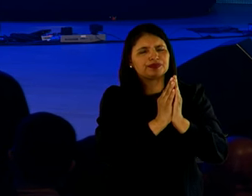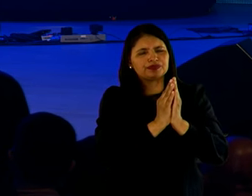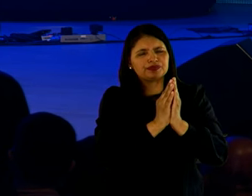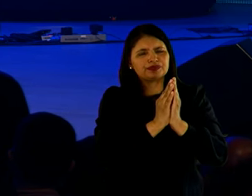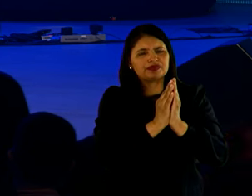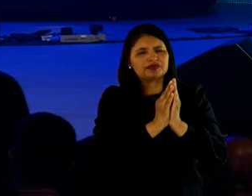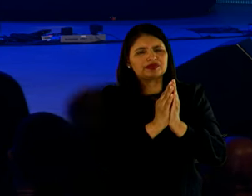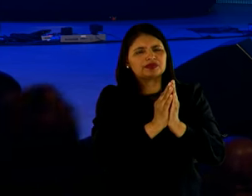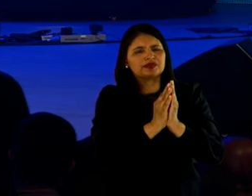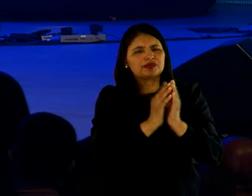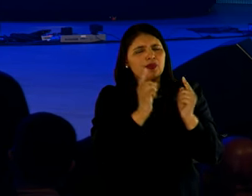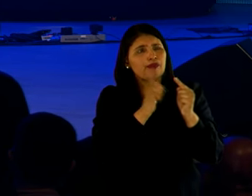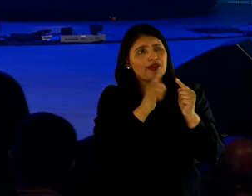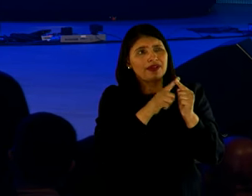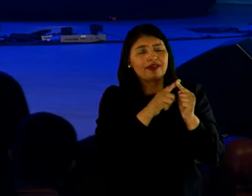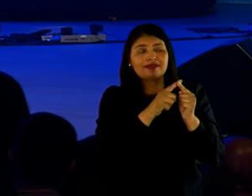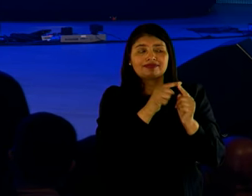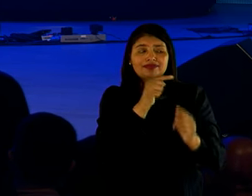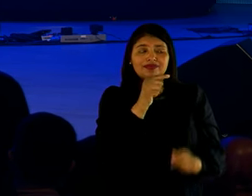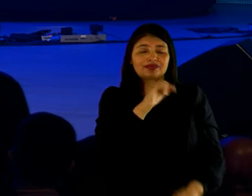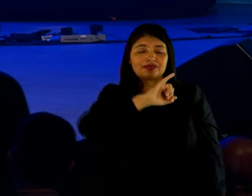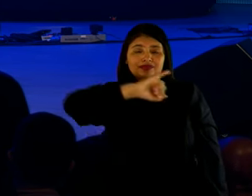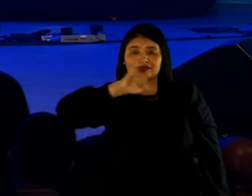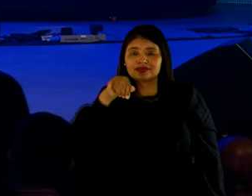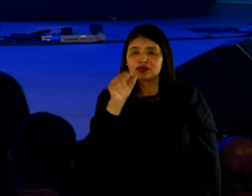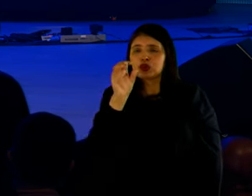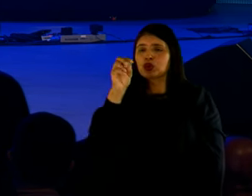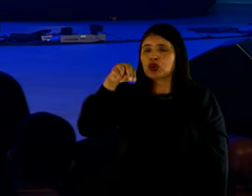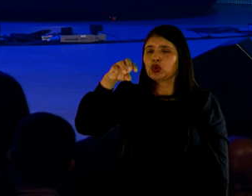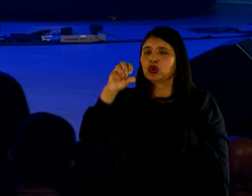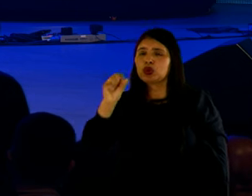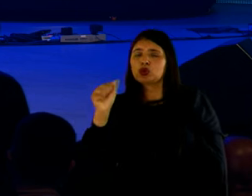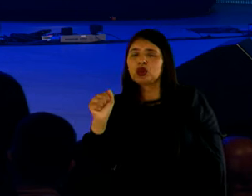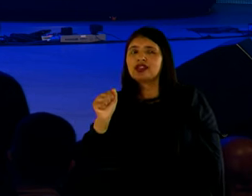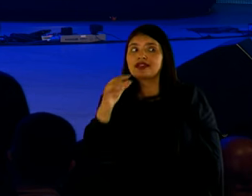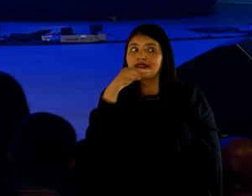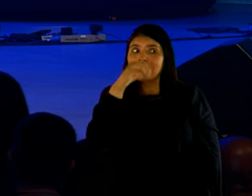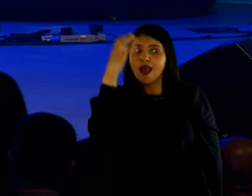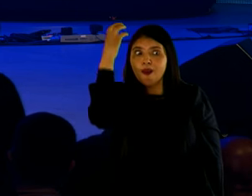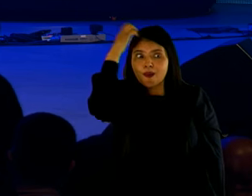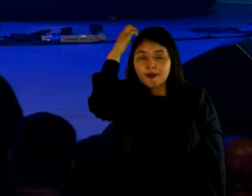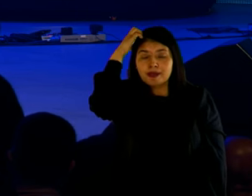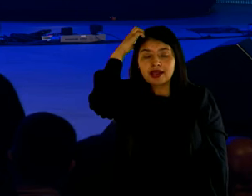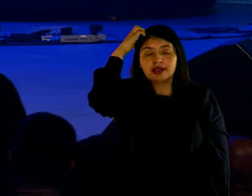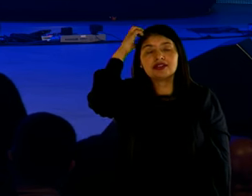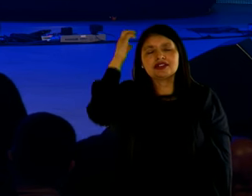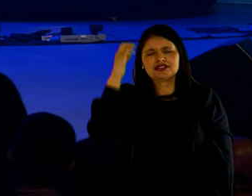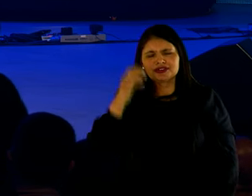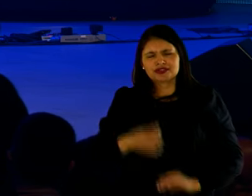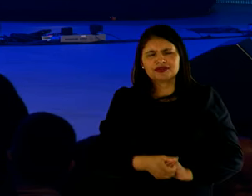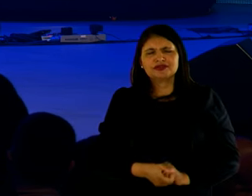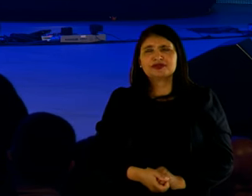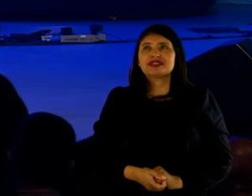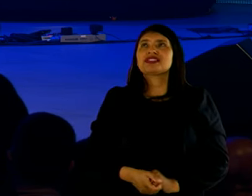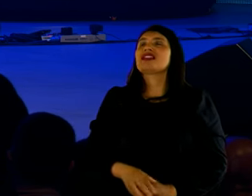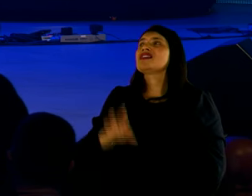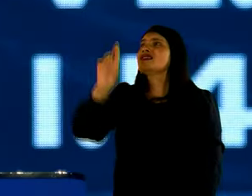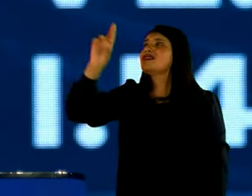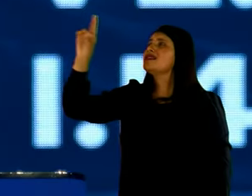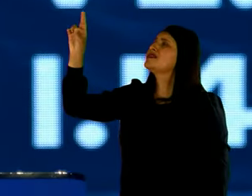que o motivo daquela tempestade era Jonas. Então clamaram ao Senhor e disseram: "Ah,